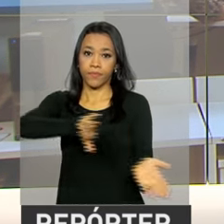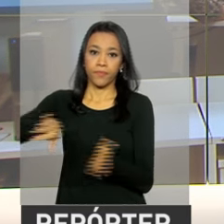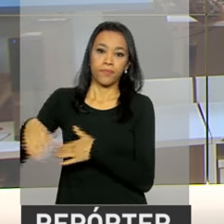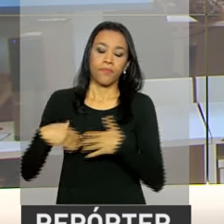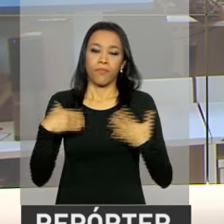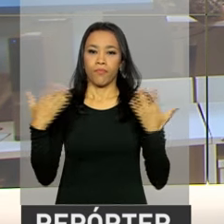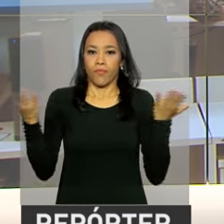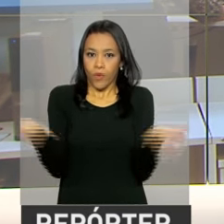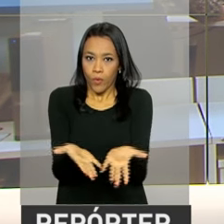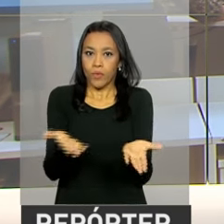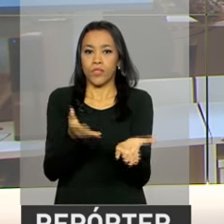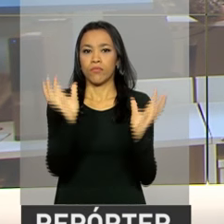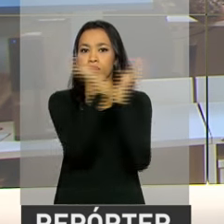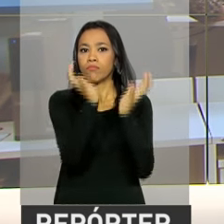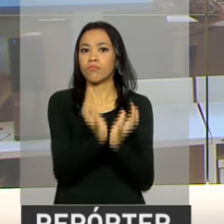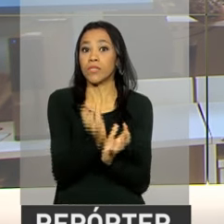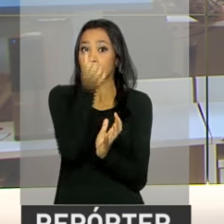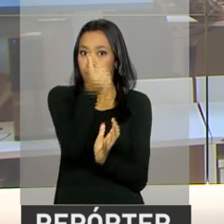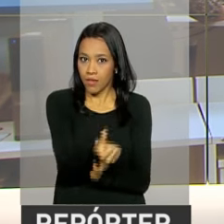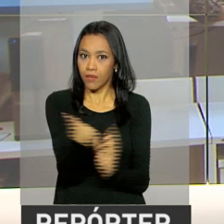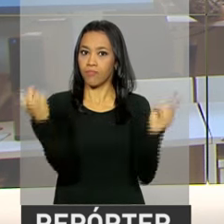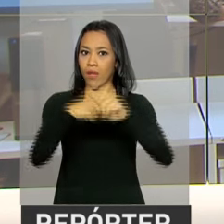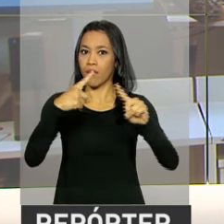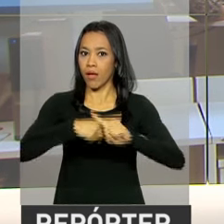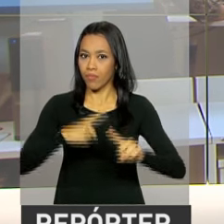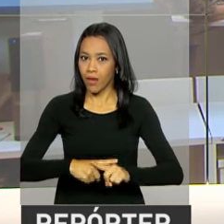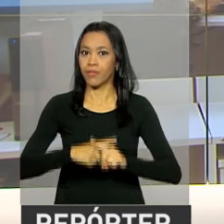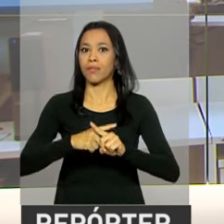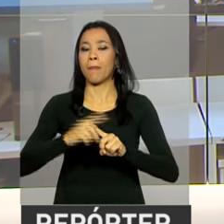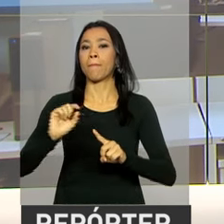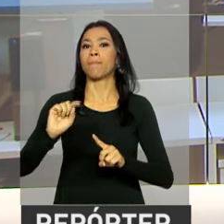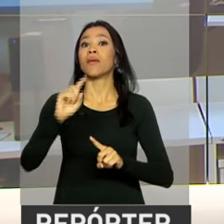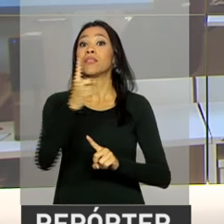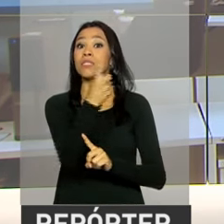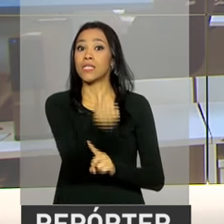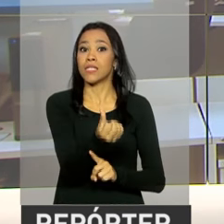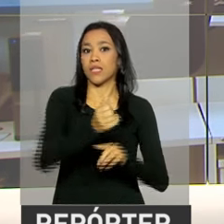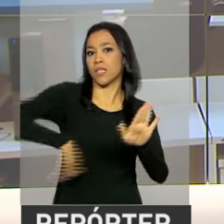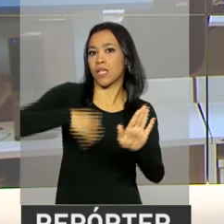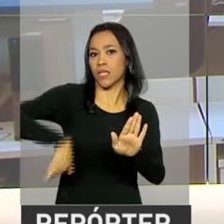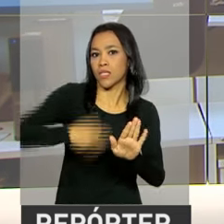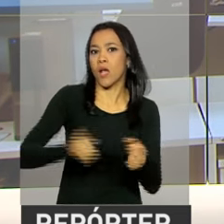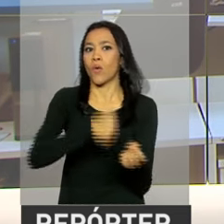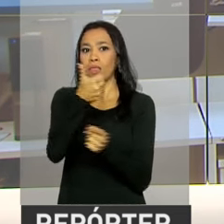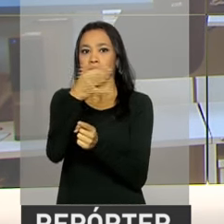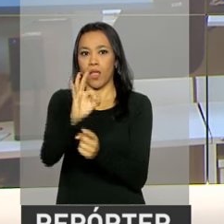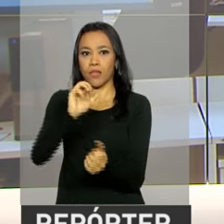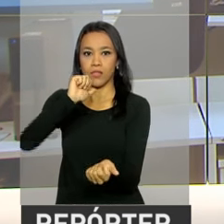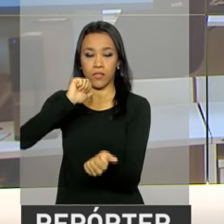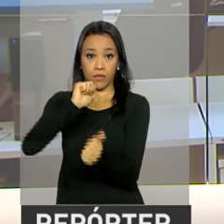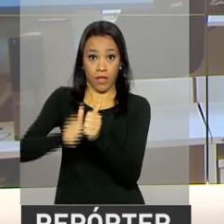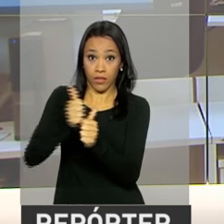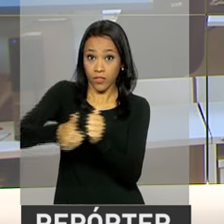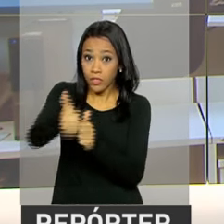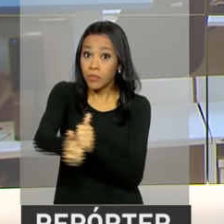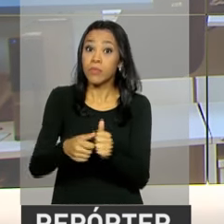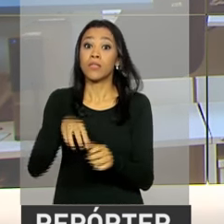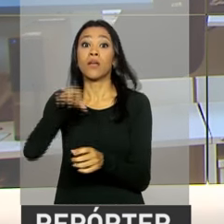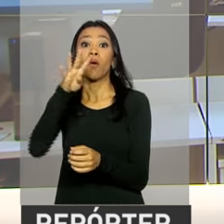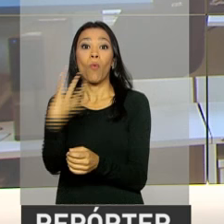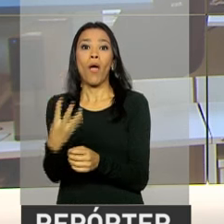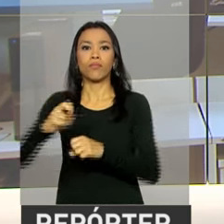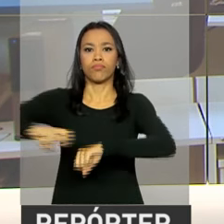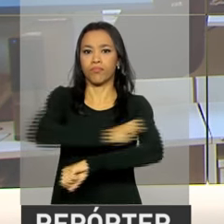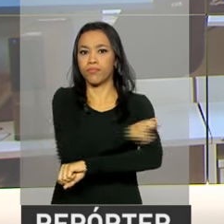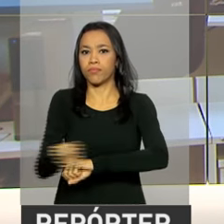Depois de 6 modalidades, definem as primeiras medalhas. Serão 16 na natação, 10 no atletismo, 4 no ciclismo de